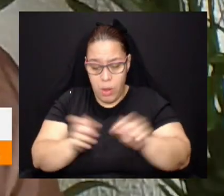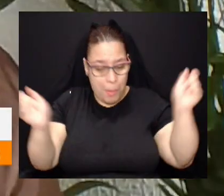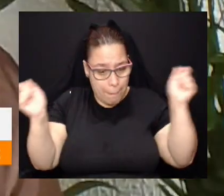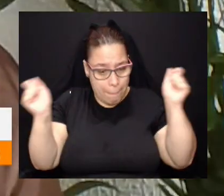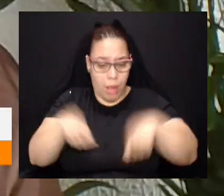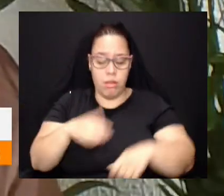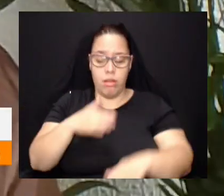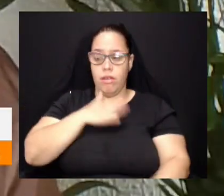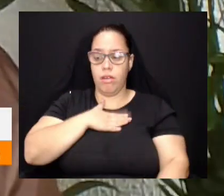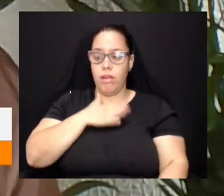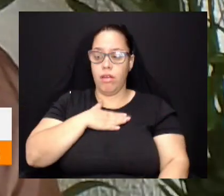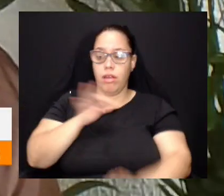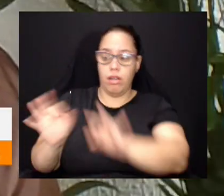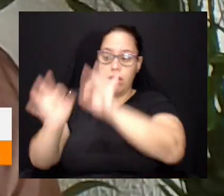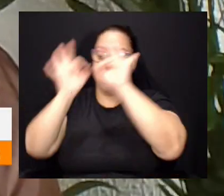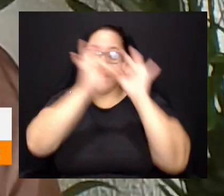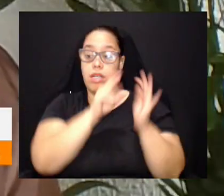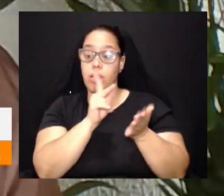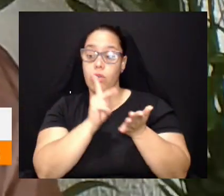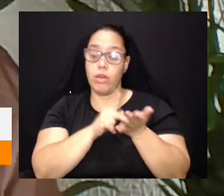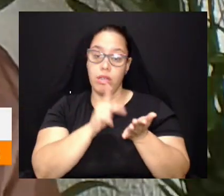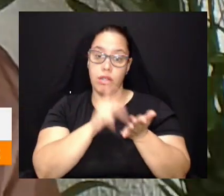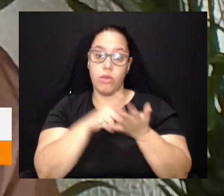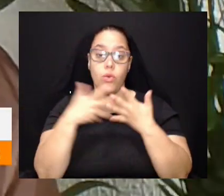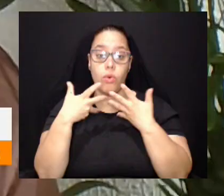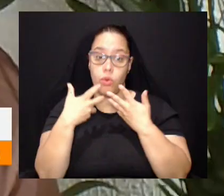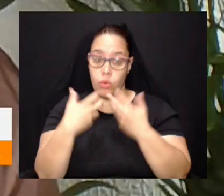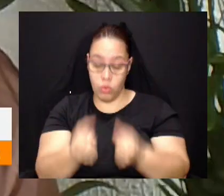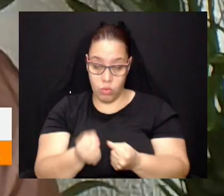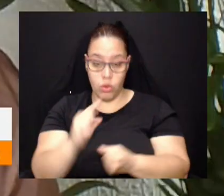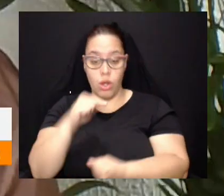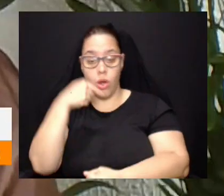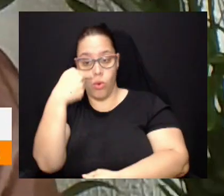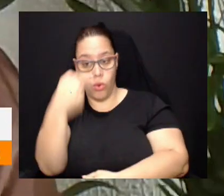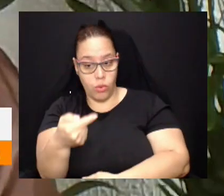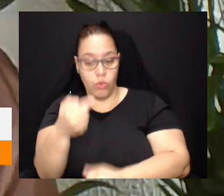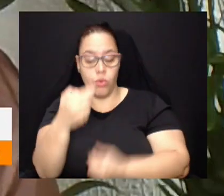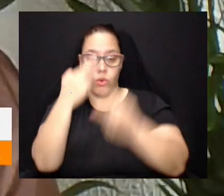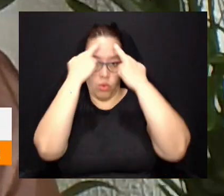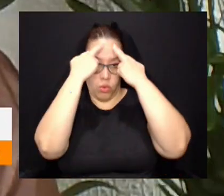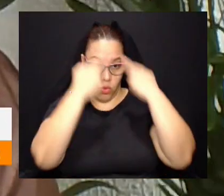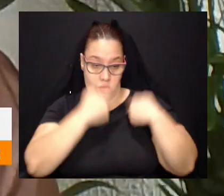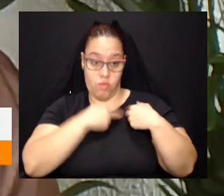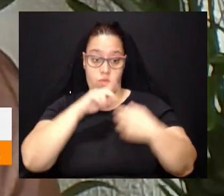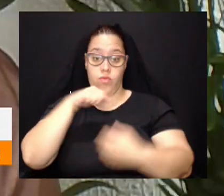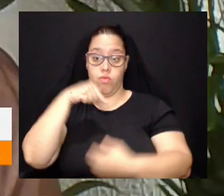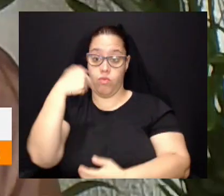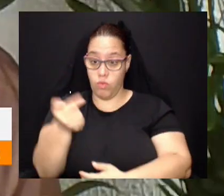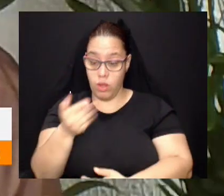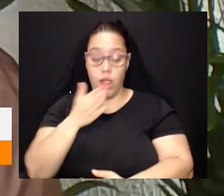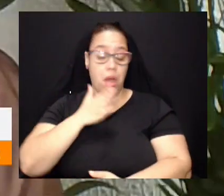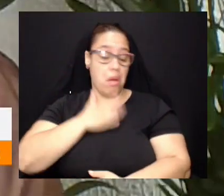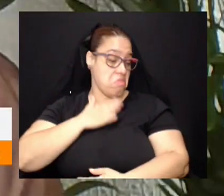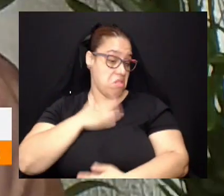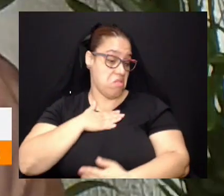rotina real, com acolhimento ao outro, com respeito ao outro e respeito a mim também.